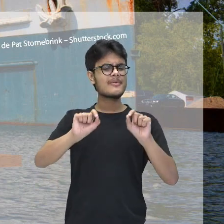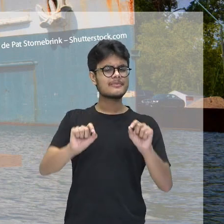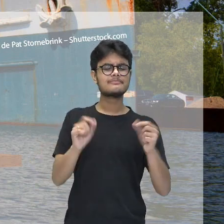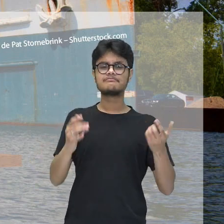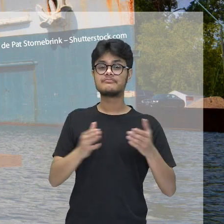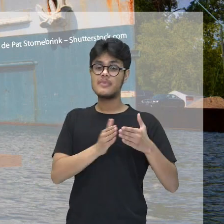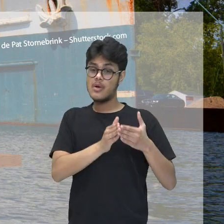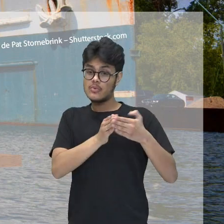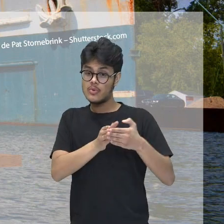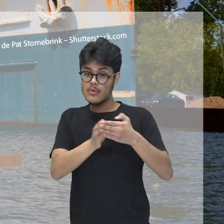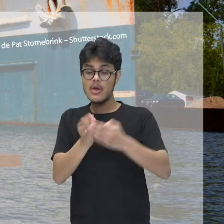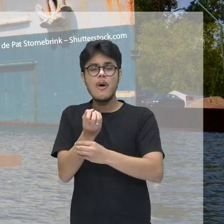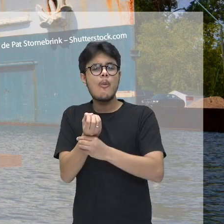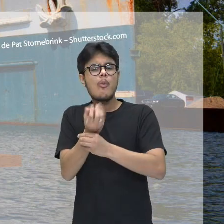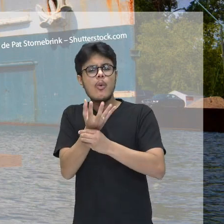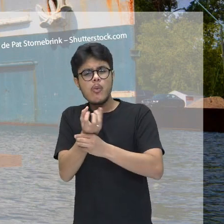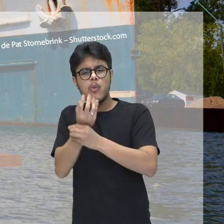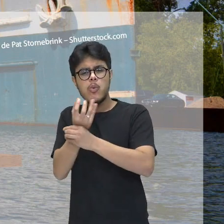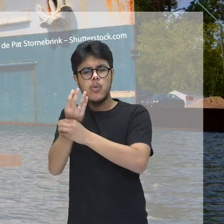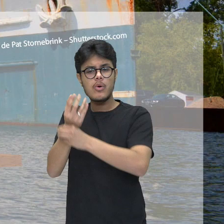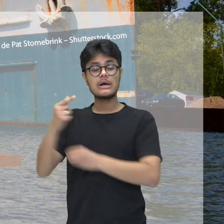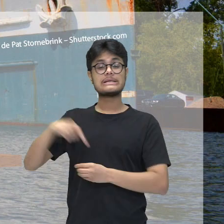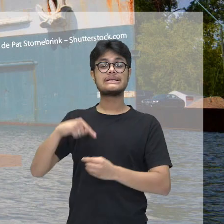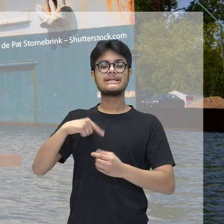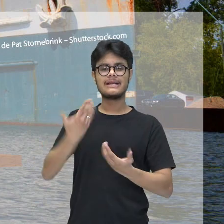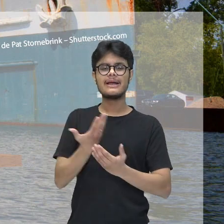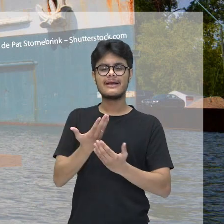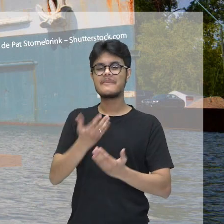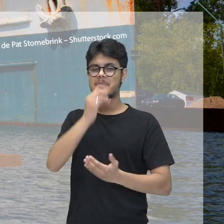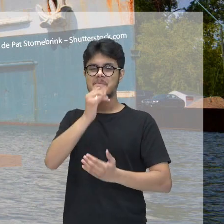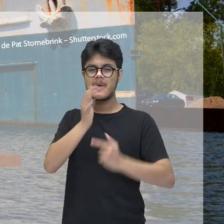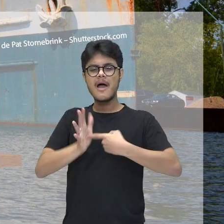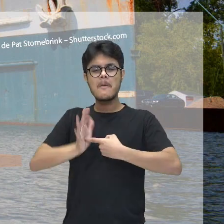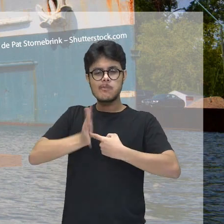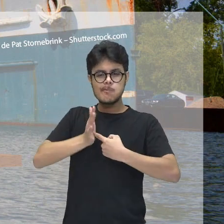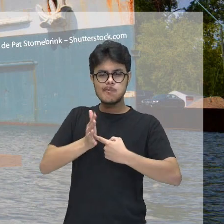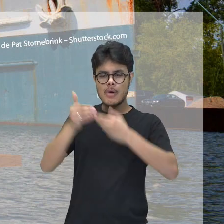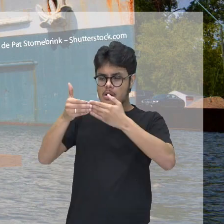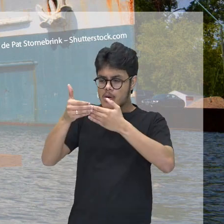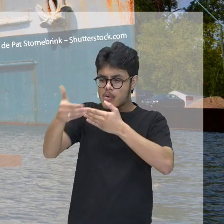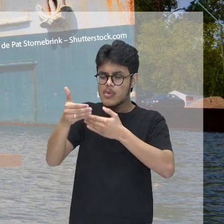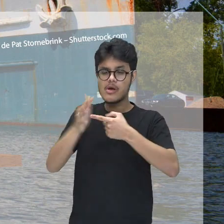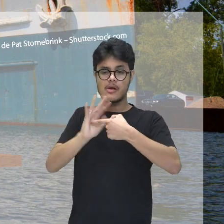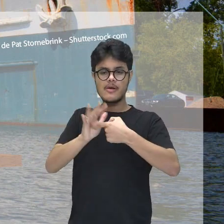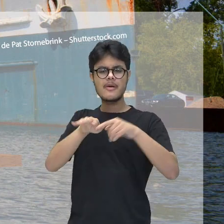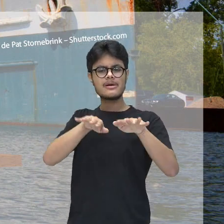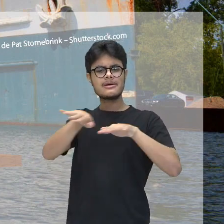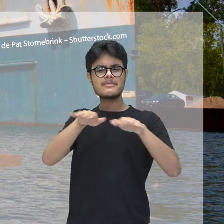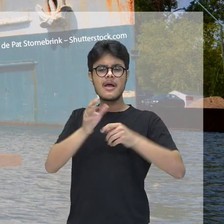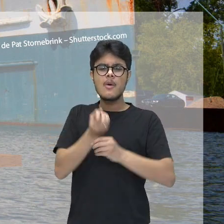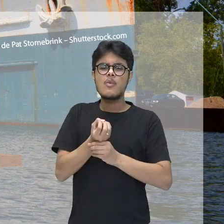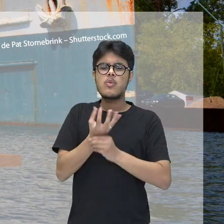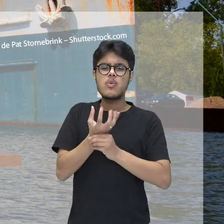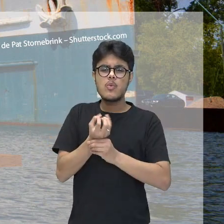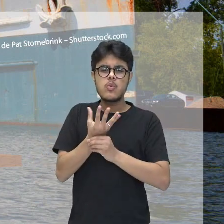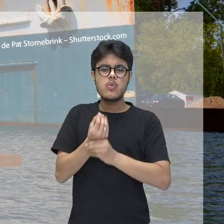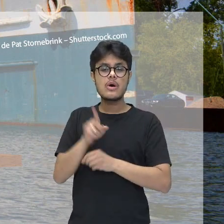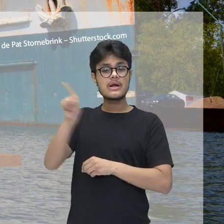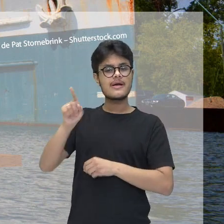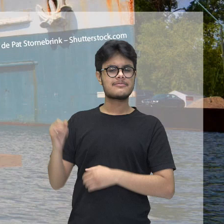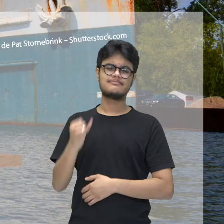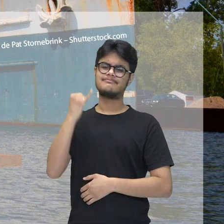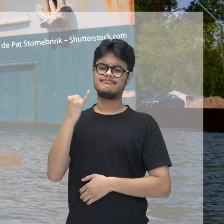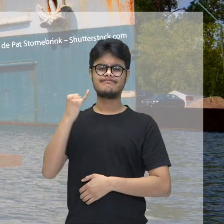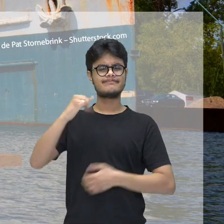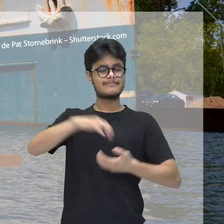um barco a vapor que tinha propulsão a vapor. E eles foram muito importantes após